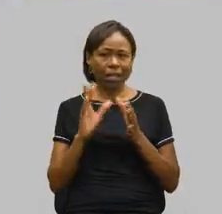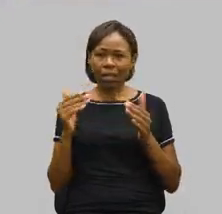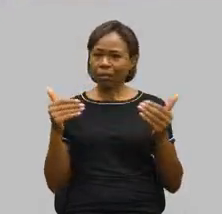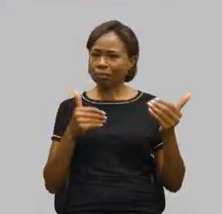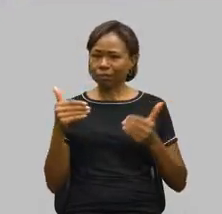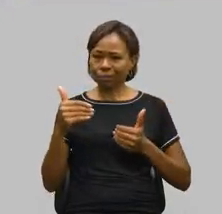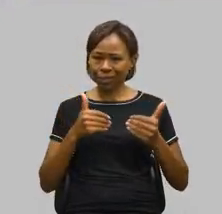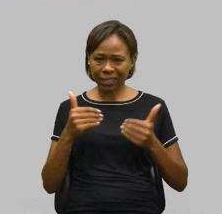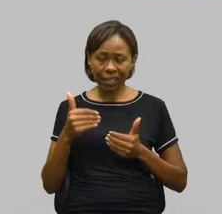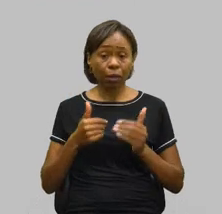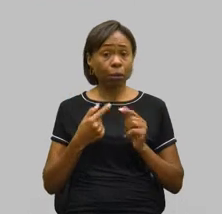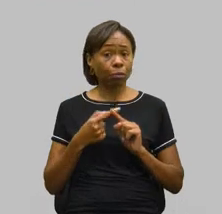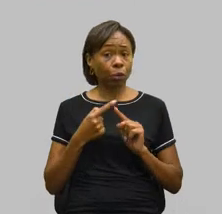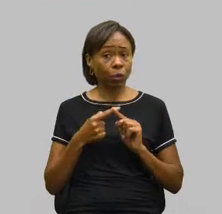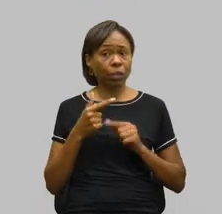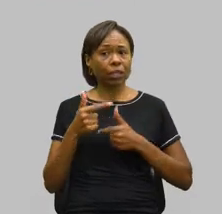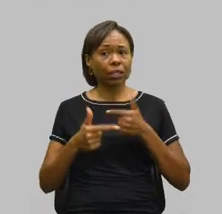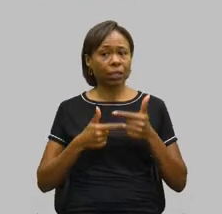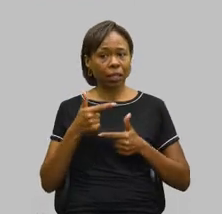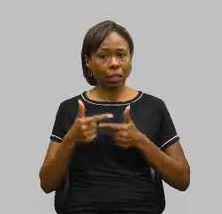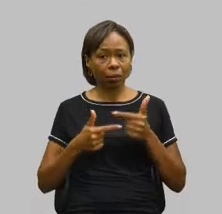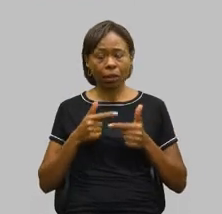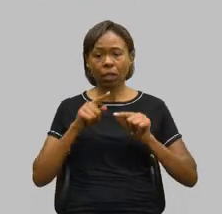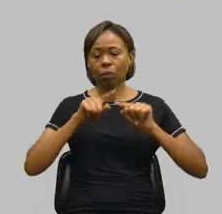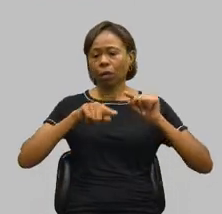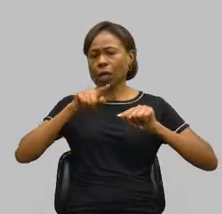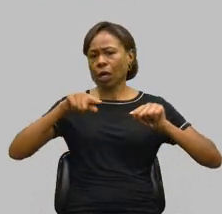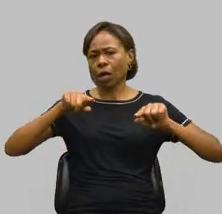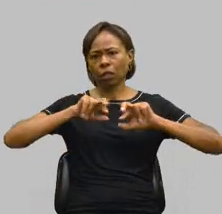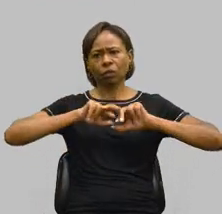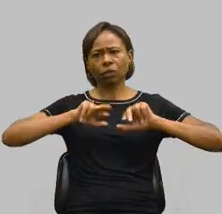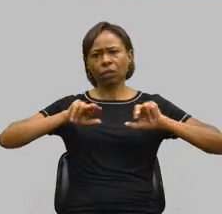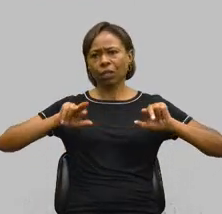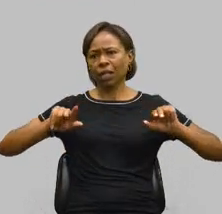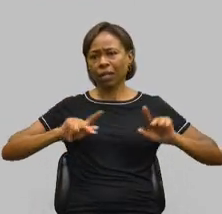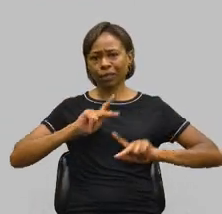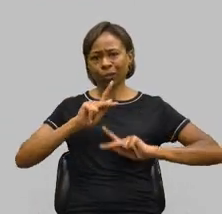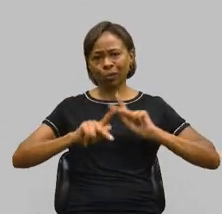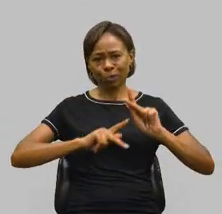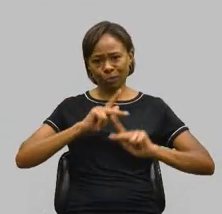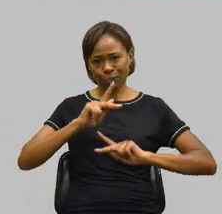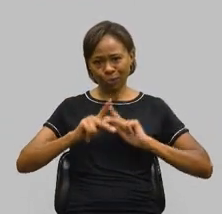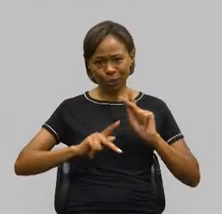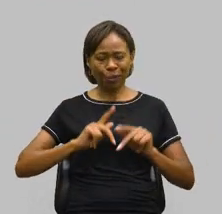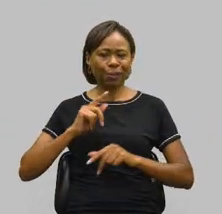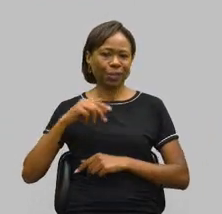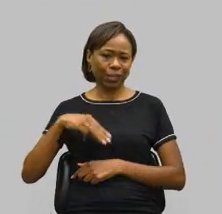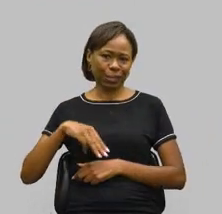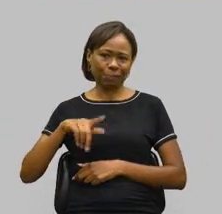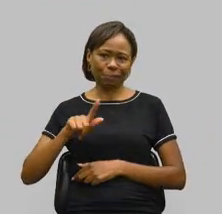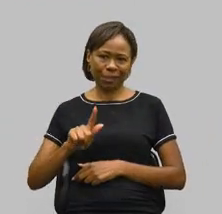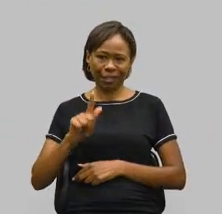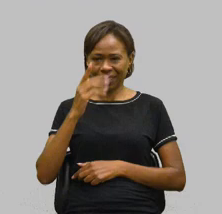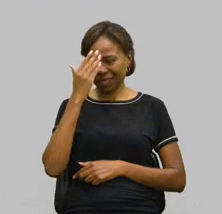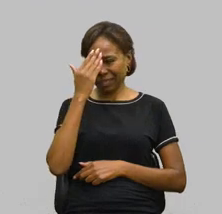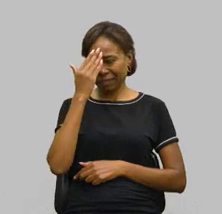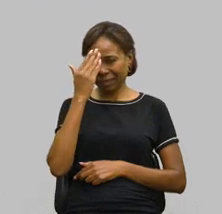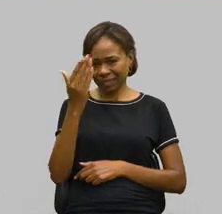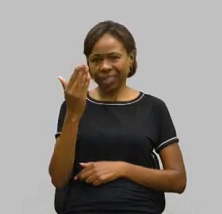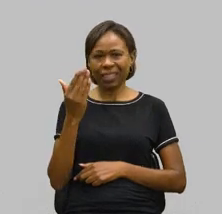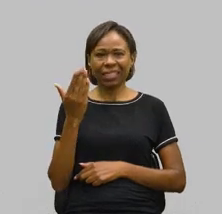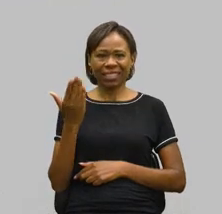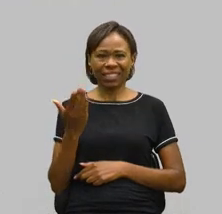com uma pauta que atende a diversidade do nosso público tão bonito que é o povo Mineiro obrigada obrigada também Deputado grego